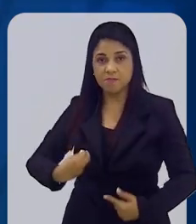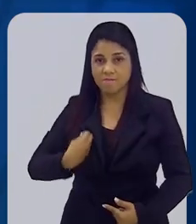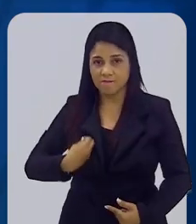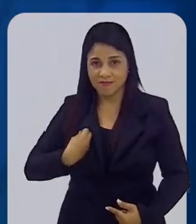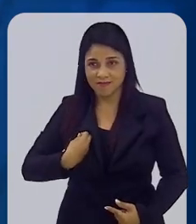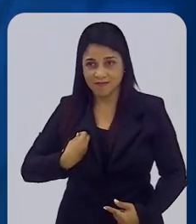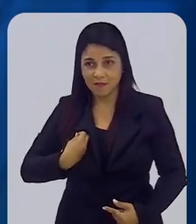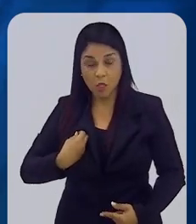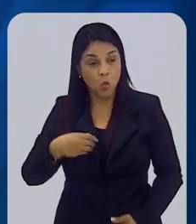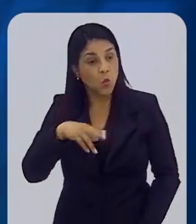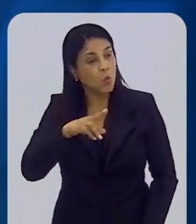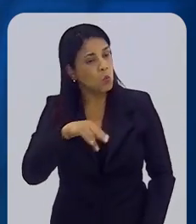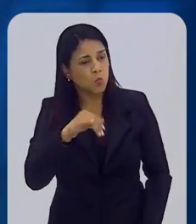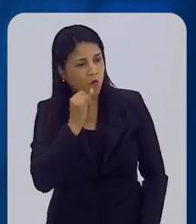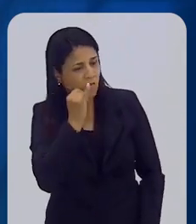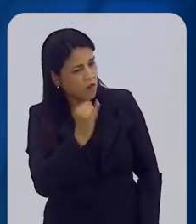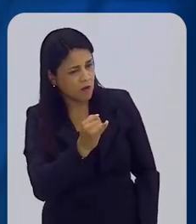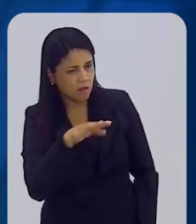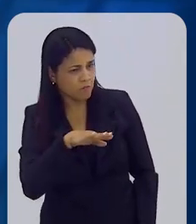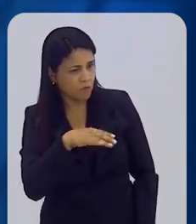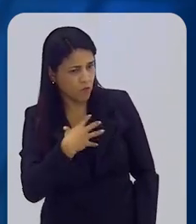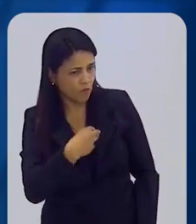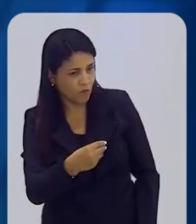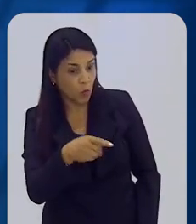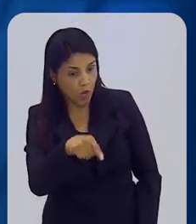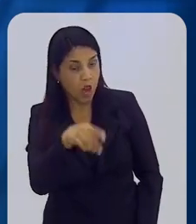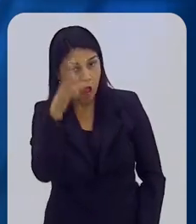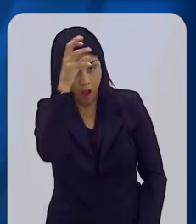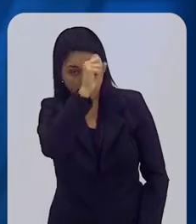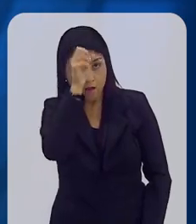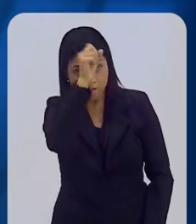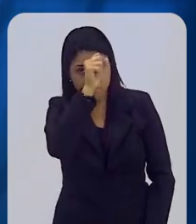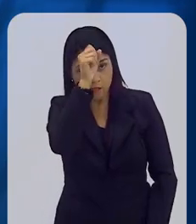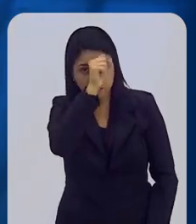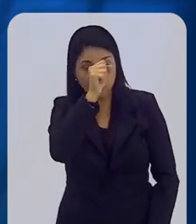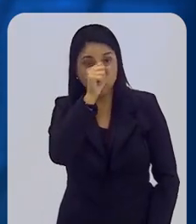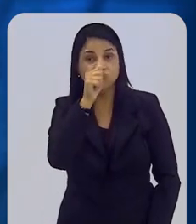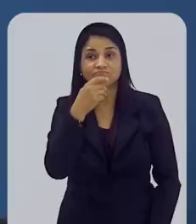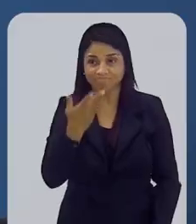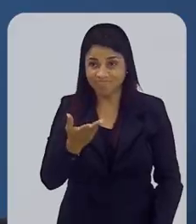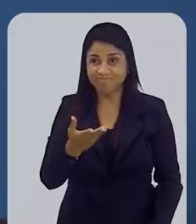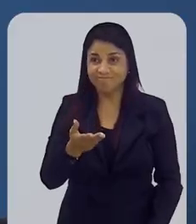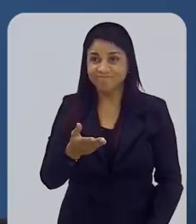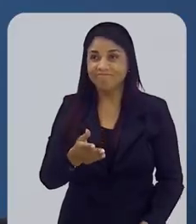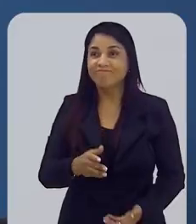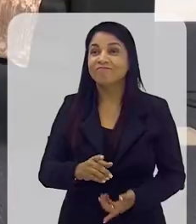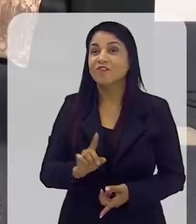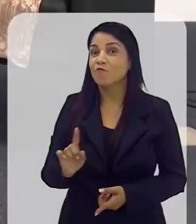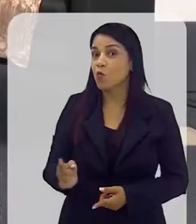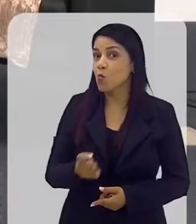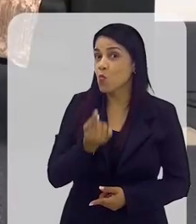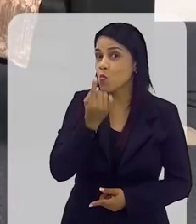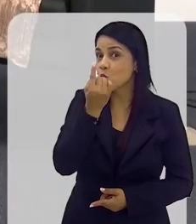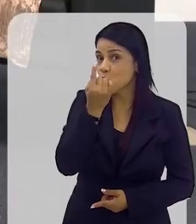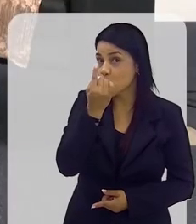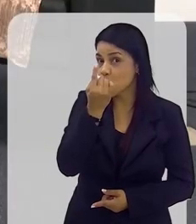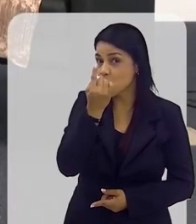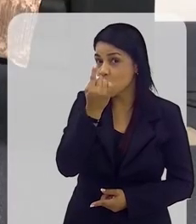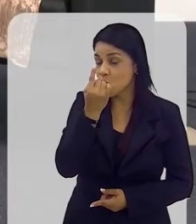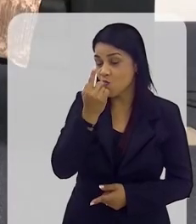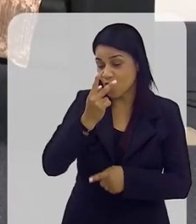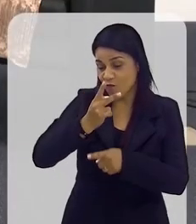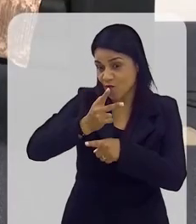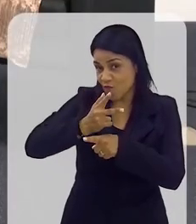E eu nunca falei isso pra ele. Eu acho que ele aprendeu com as lições da vida. Esse foi um dos